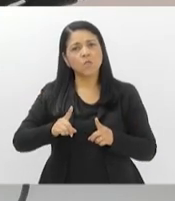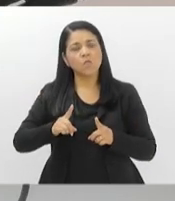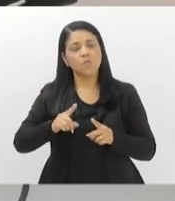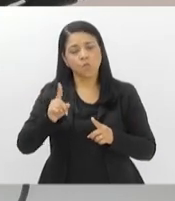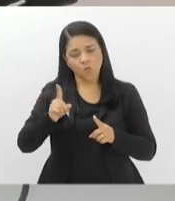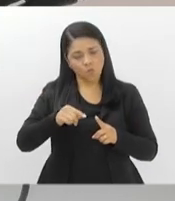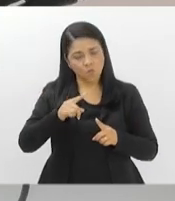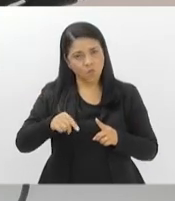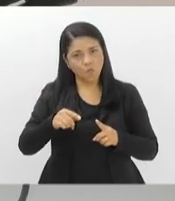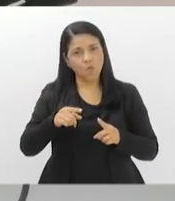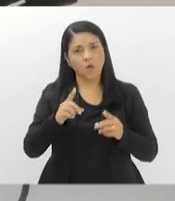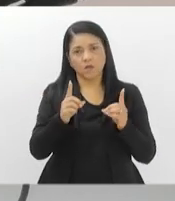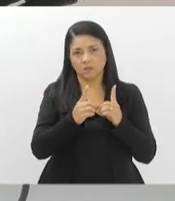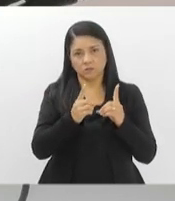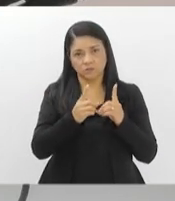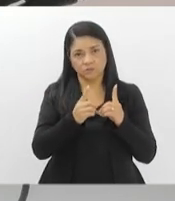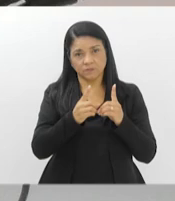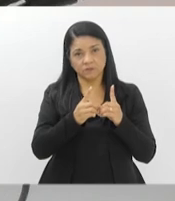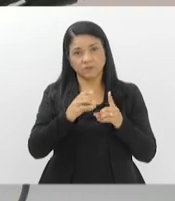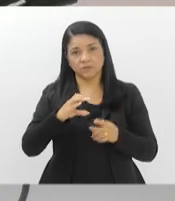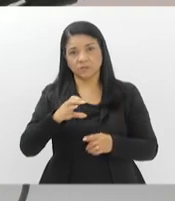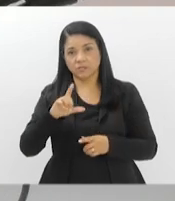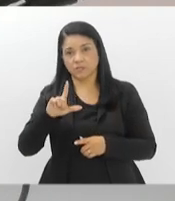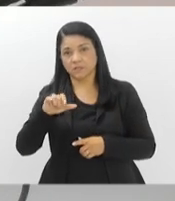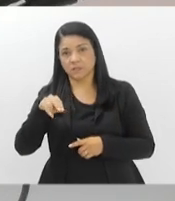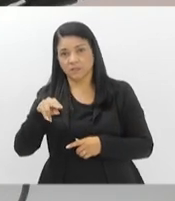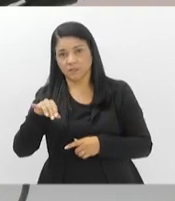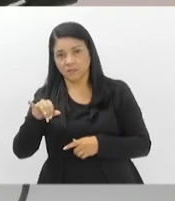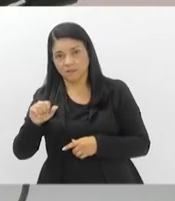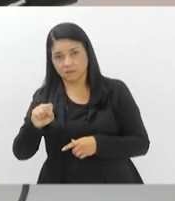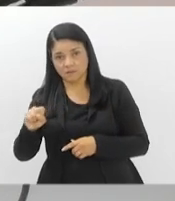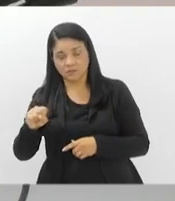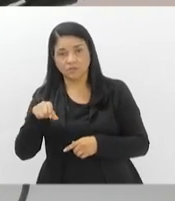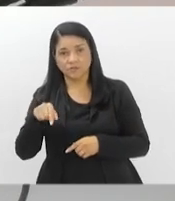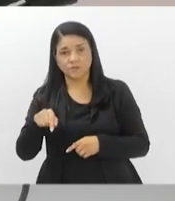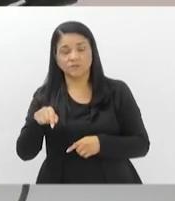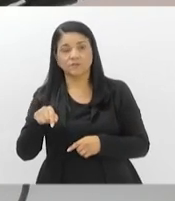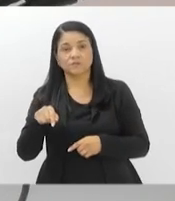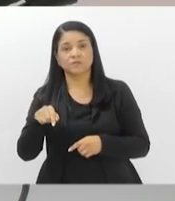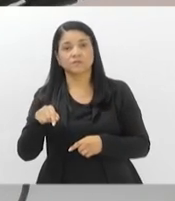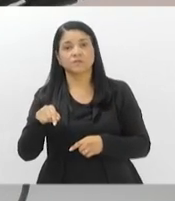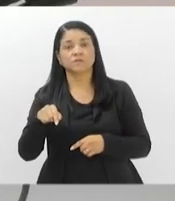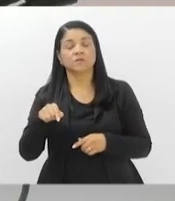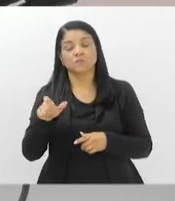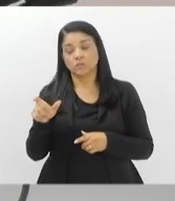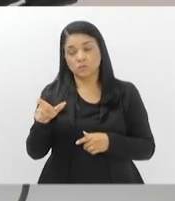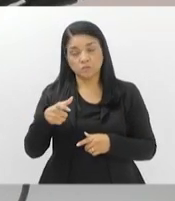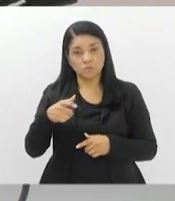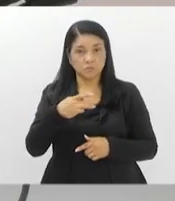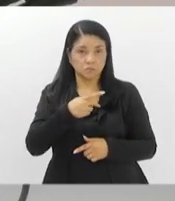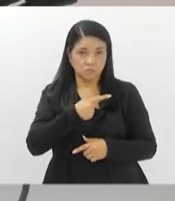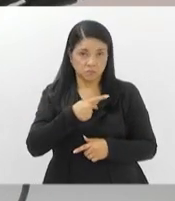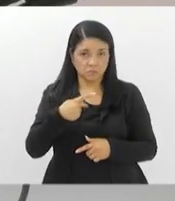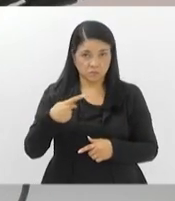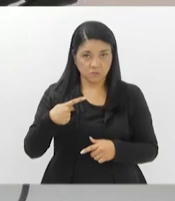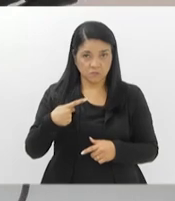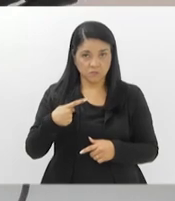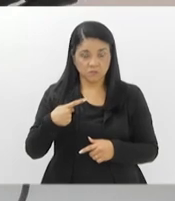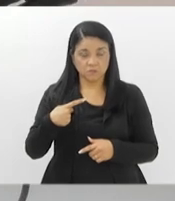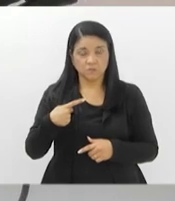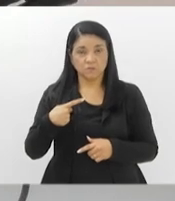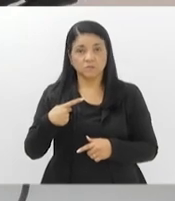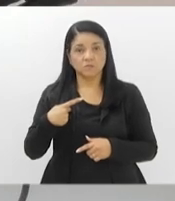atendimentos feitos nas clínicas né que atendia através dos planos de saúde e